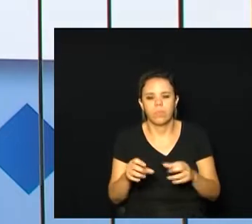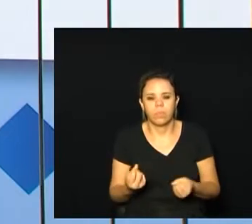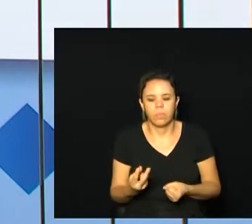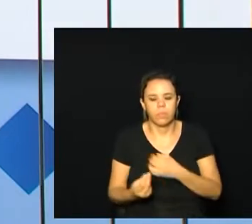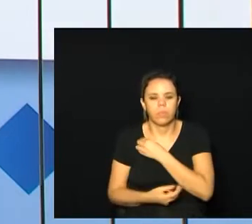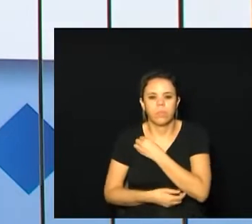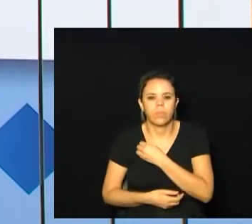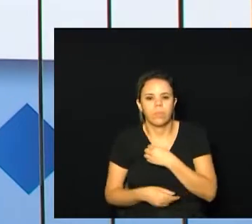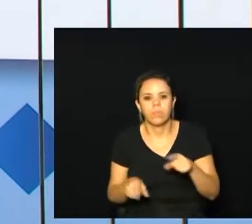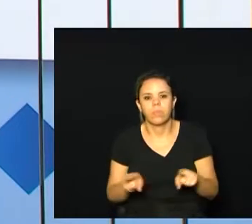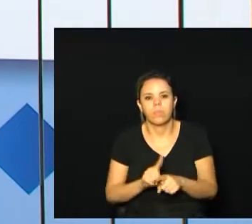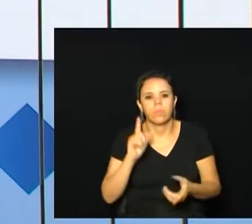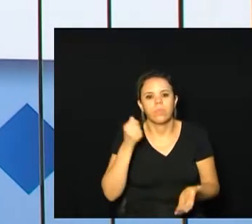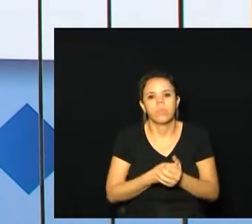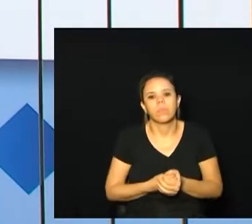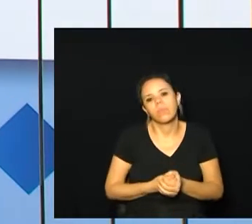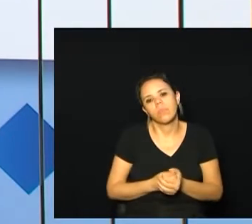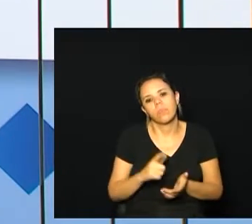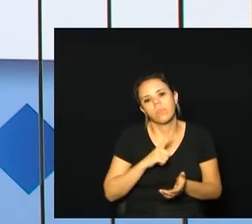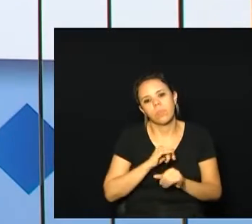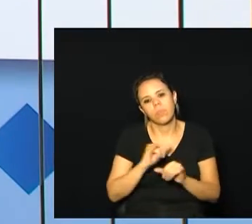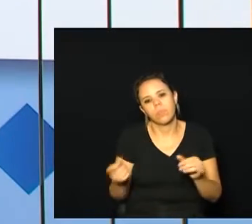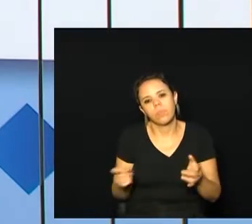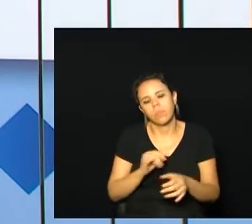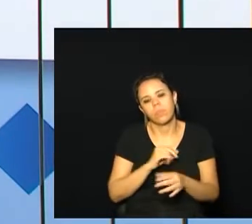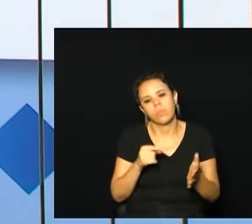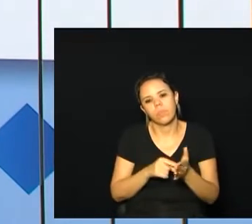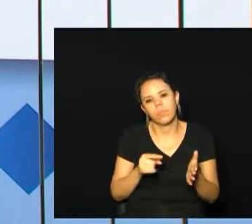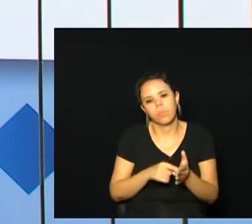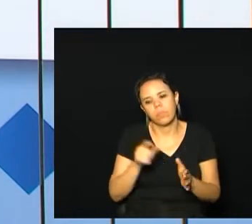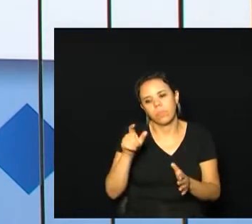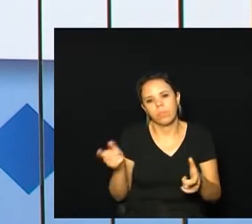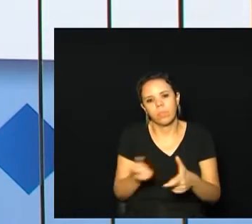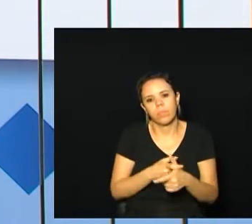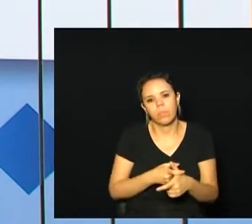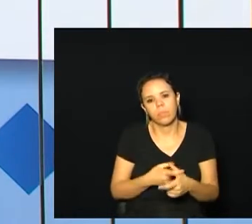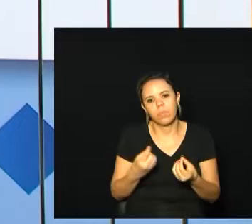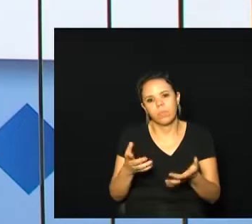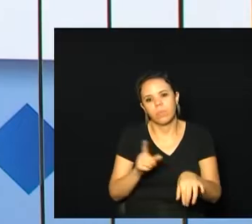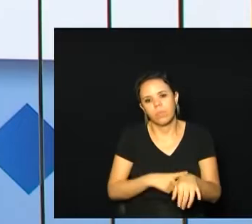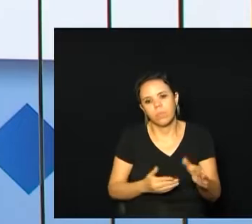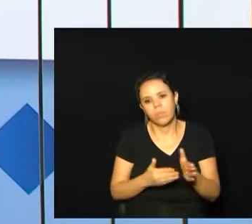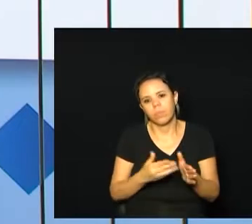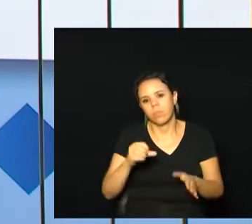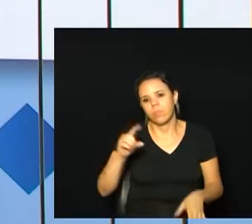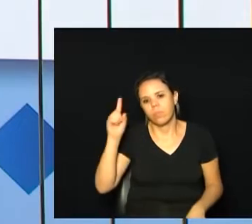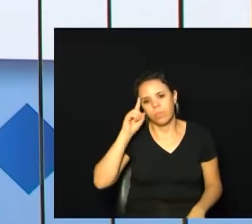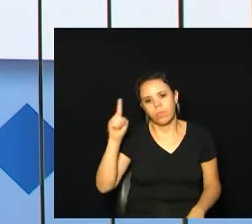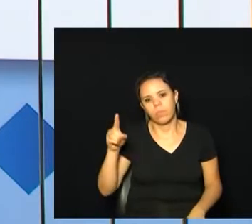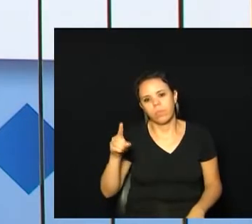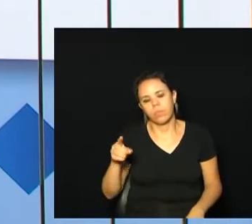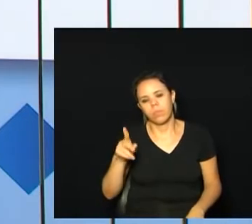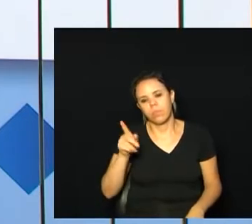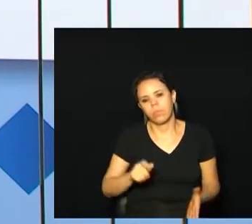reconhecidos. Também determina que haja notificação prévia do devedor, concedendo um prazo de 90 dias